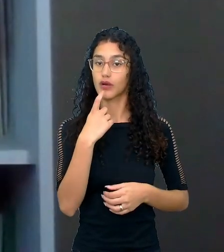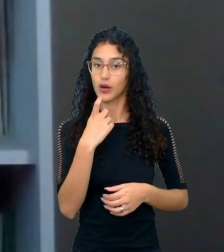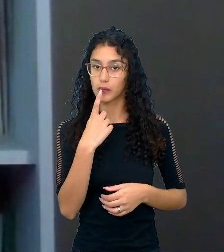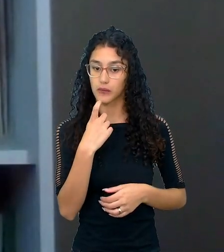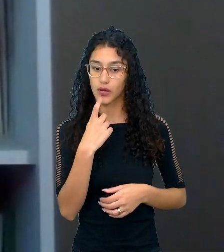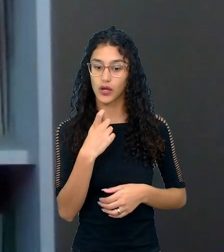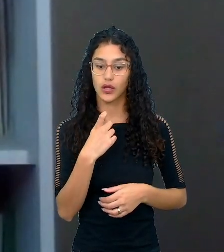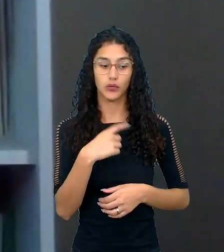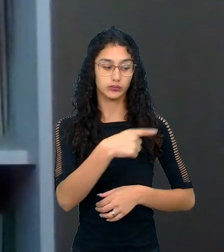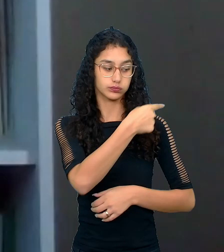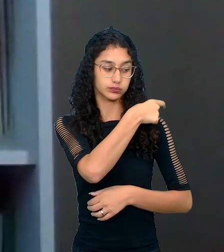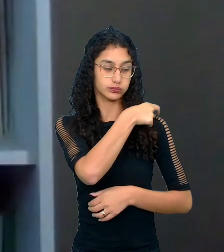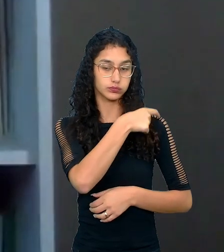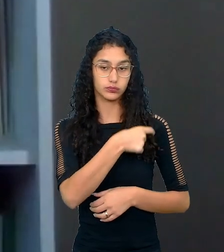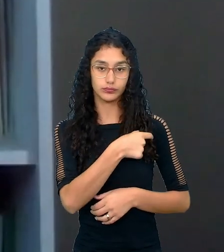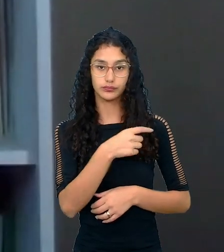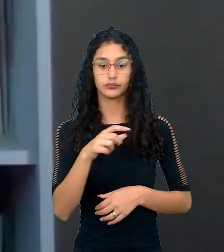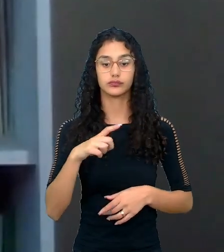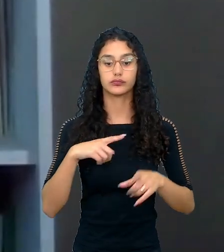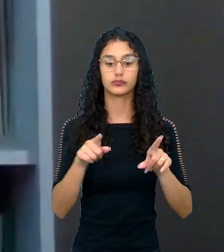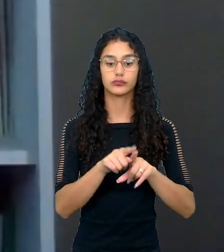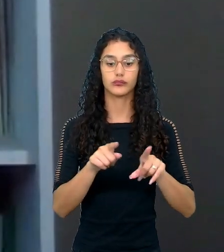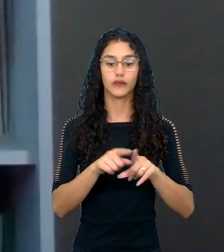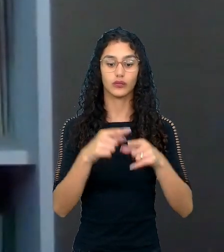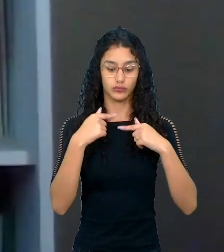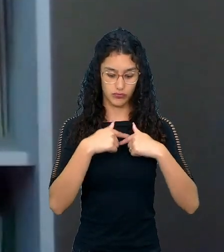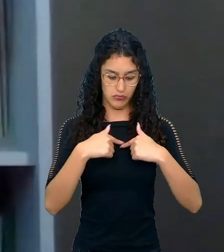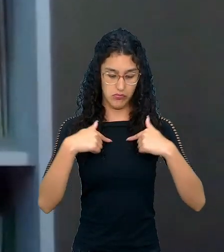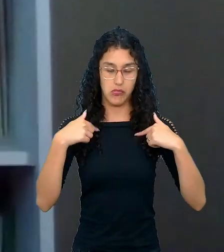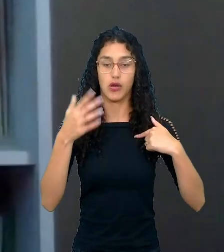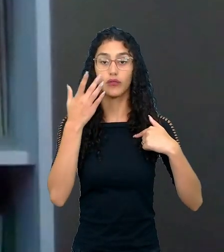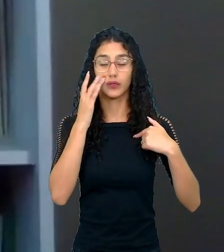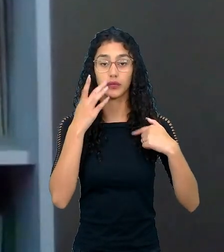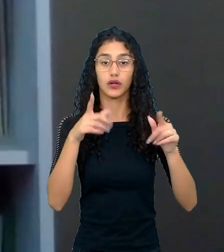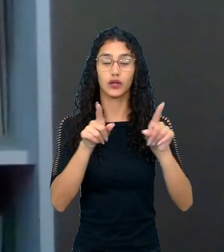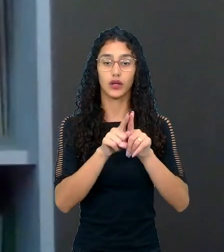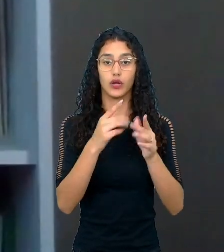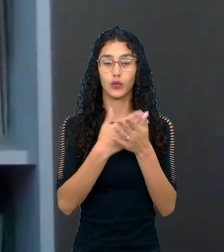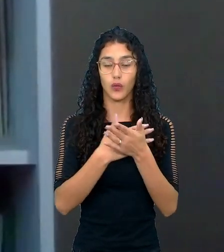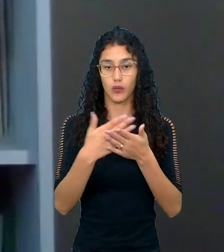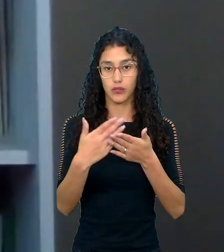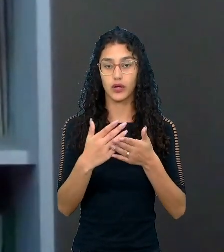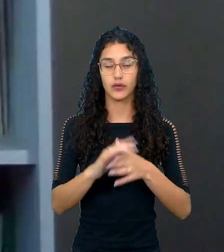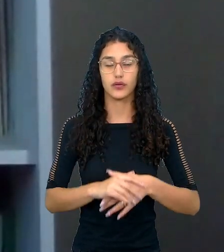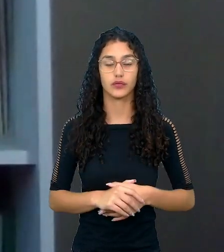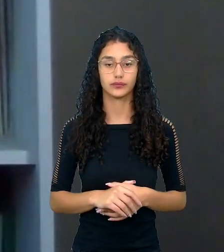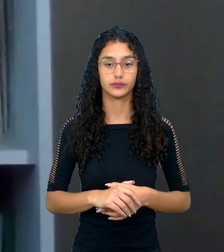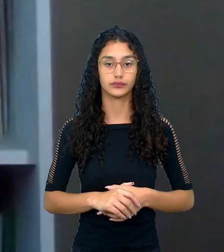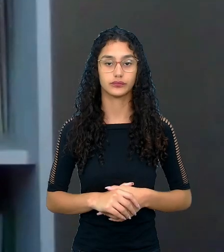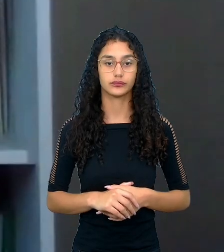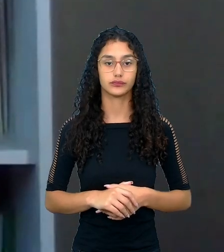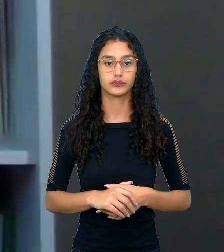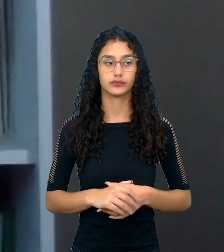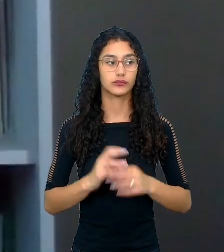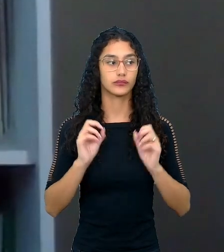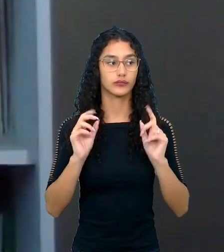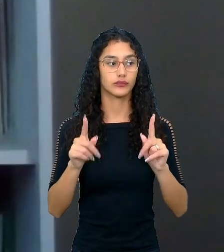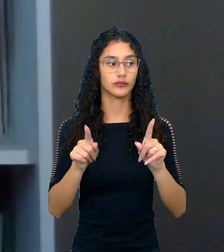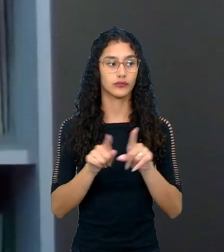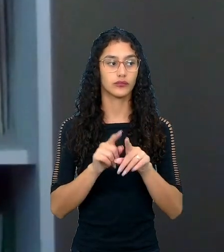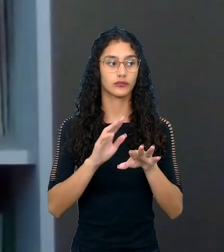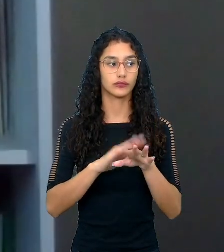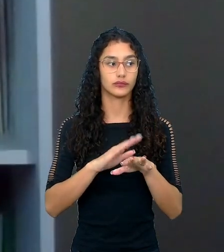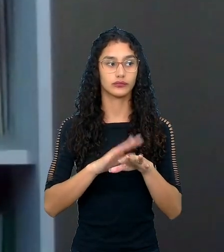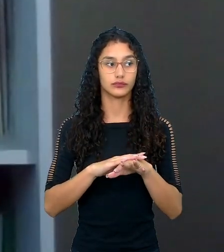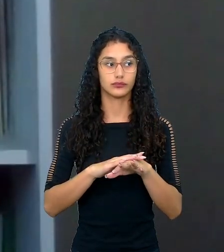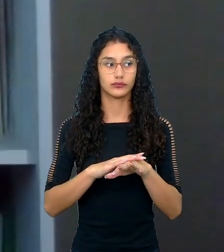vermelha, de mangas curtas, com um enfeite dourado aqui no início do decote, tá bom? Parecendo uma